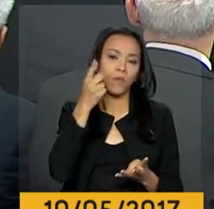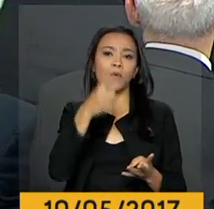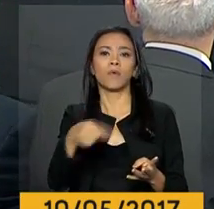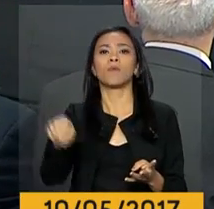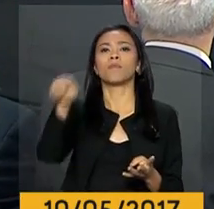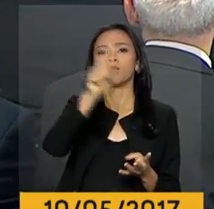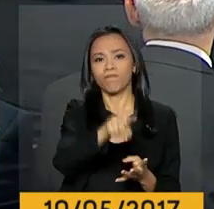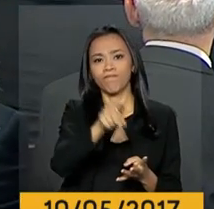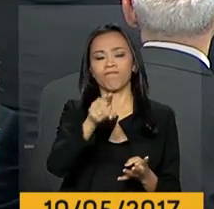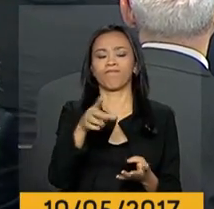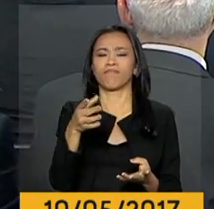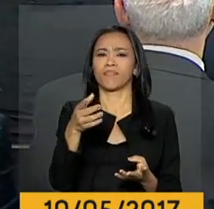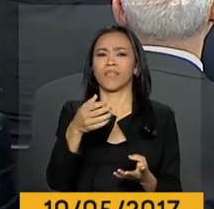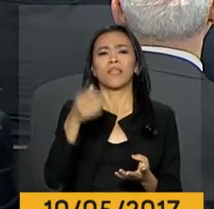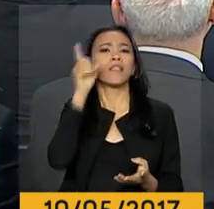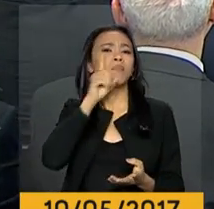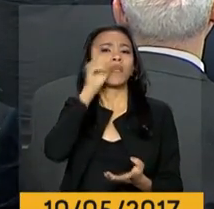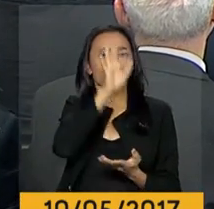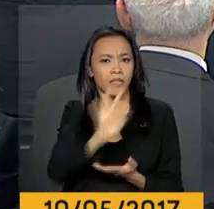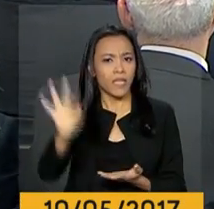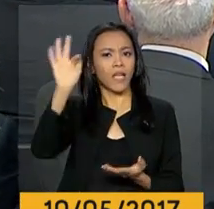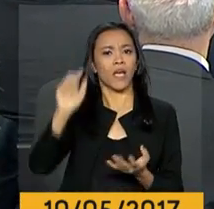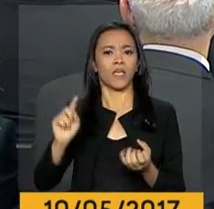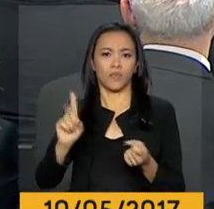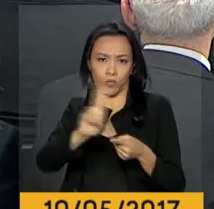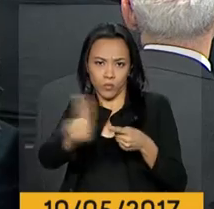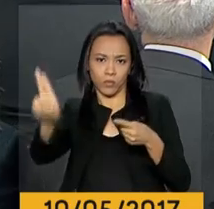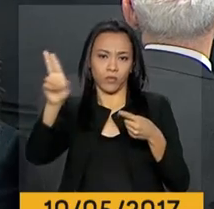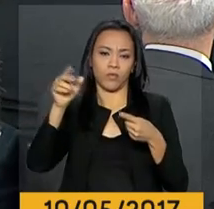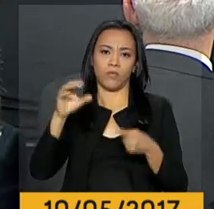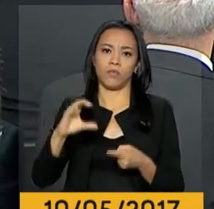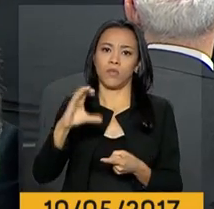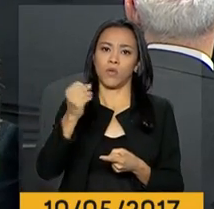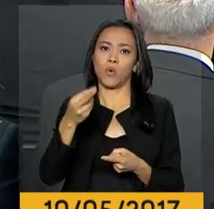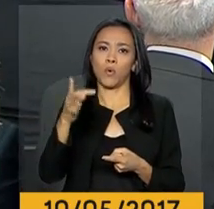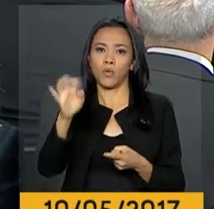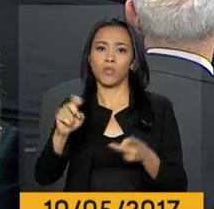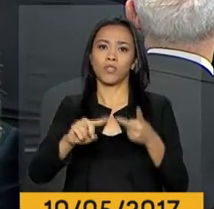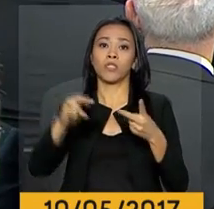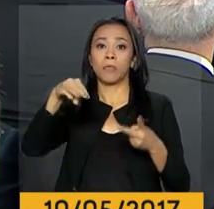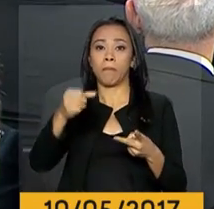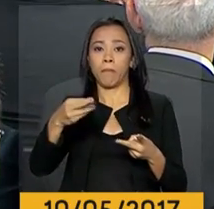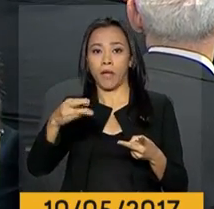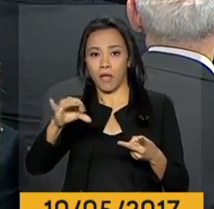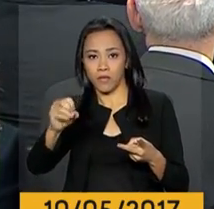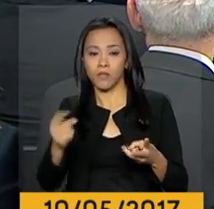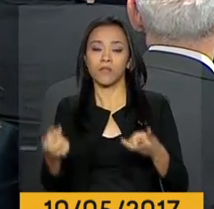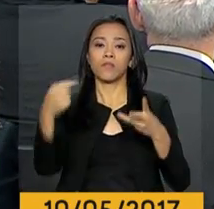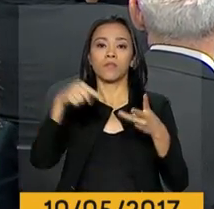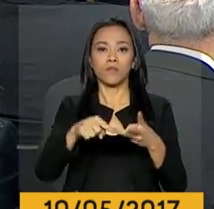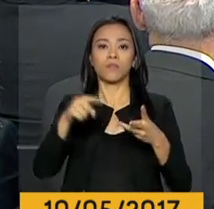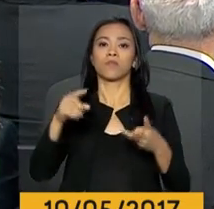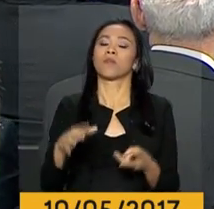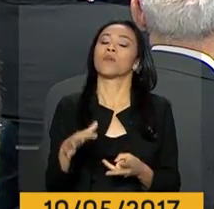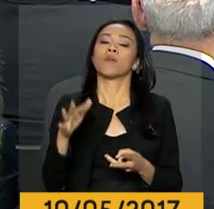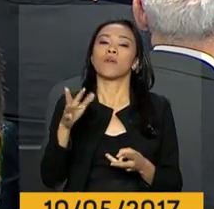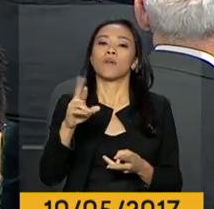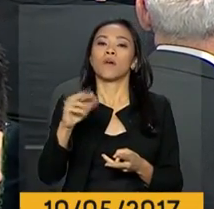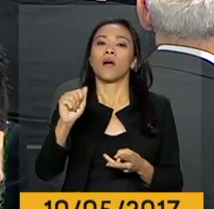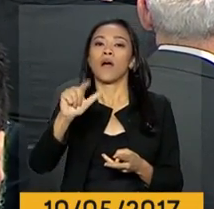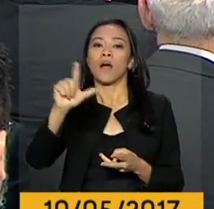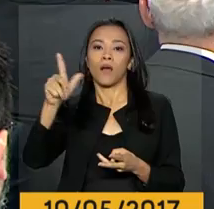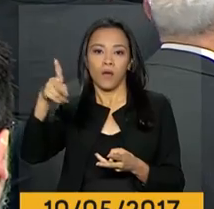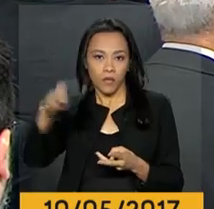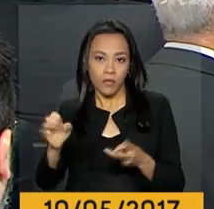Medeiros os deputados federais altineu cortes o Marcos Rogério o Beto Mansur a Marinha RP o João